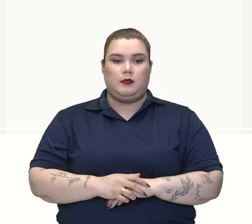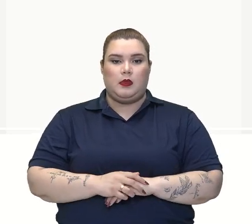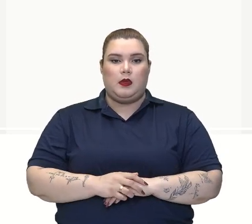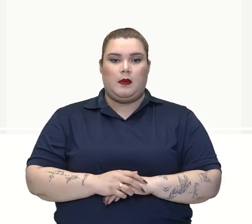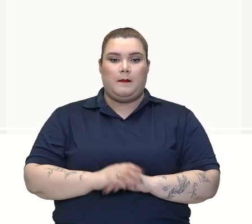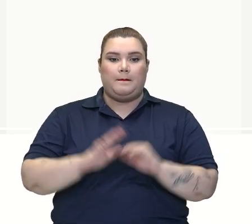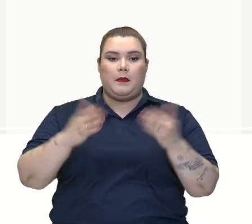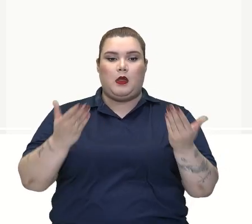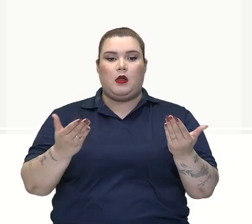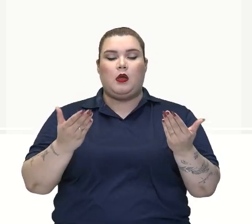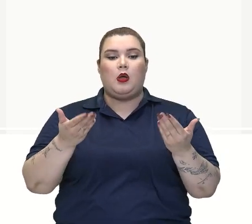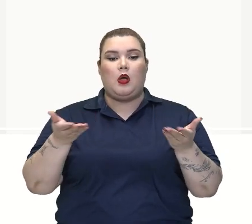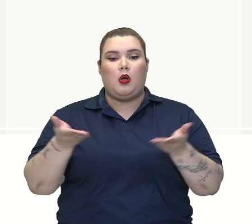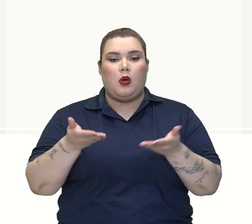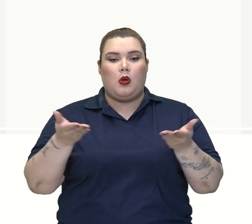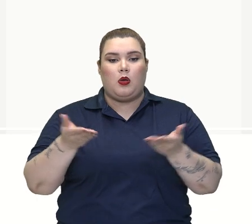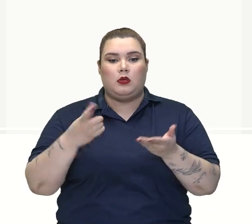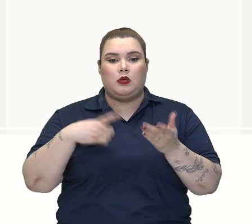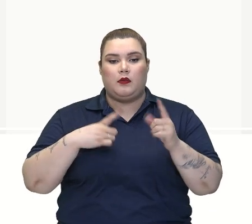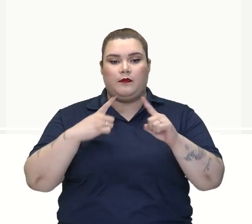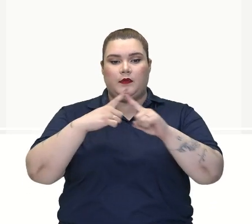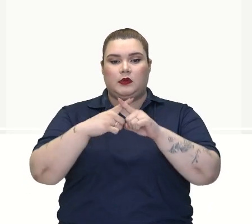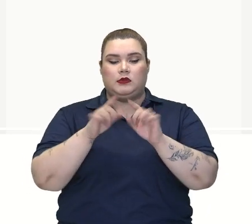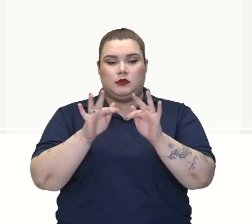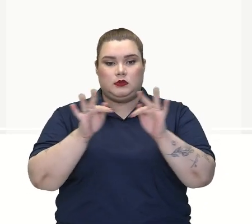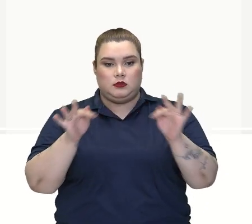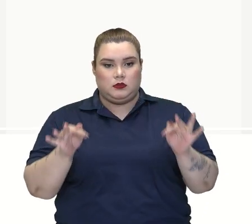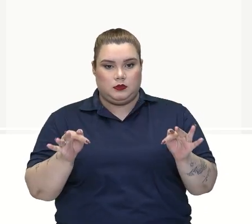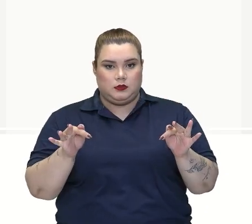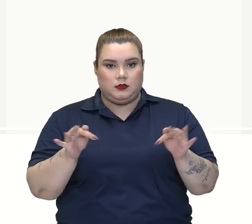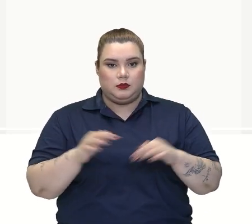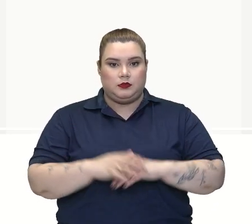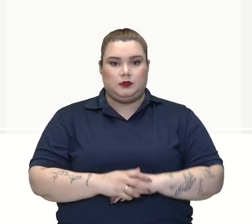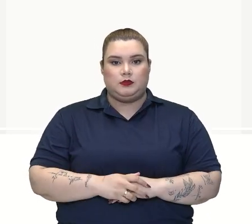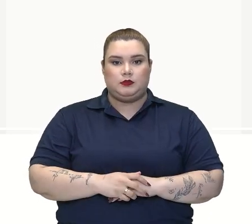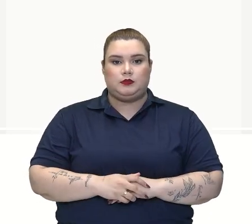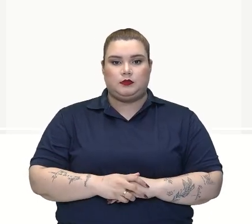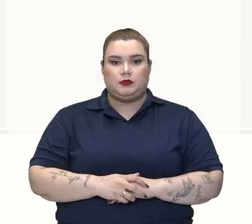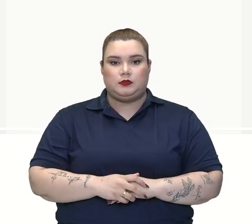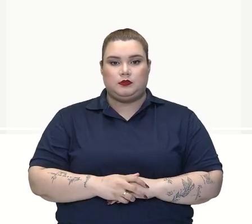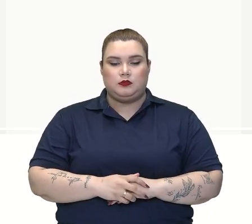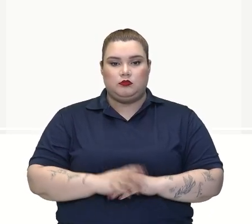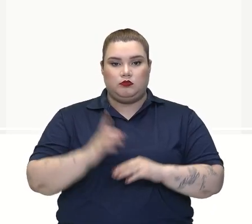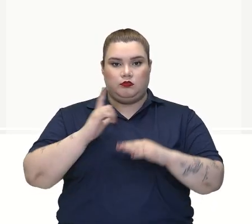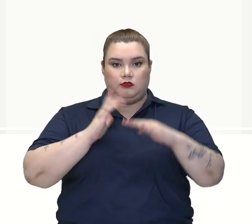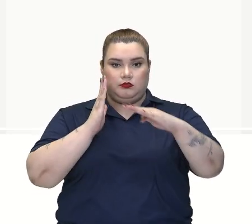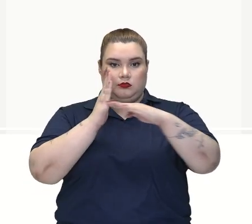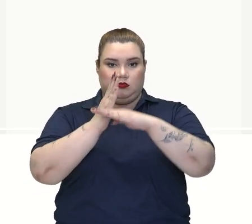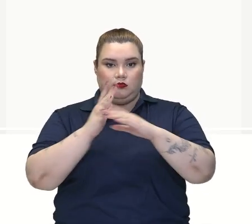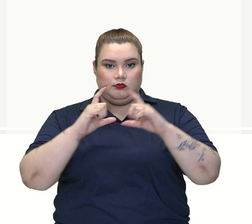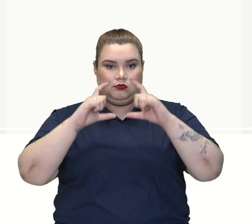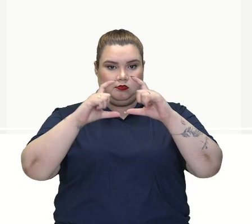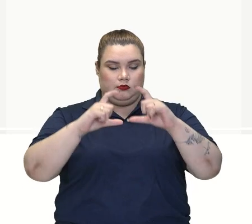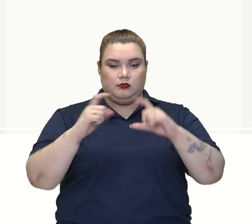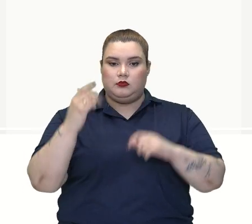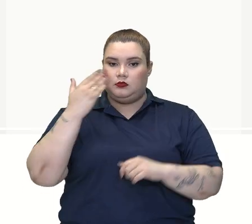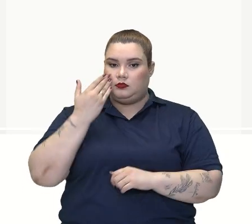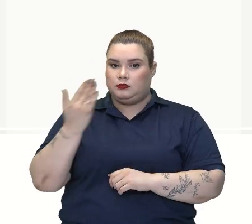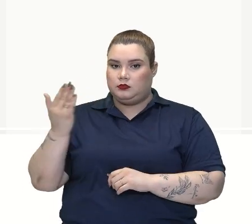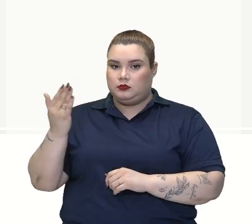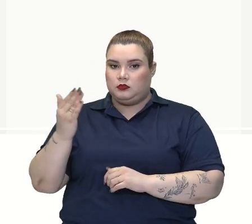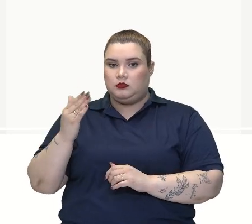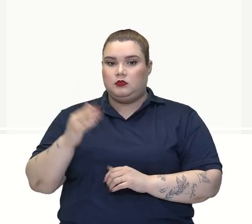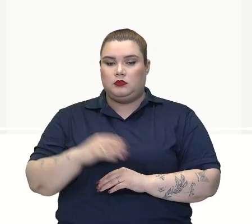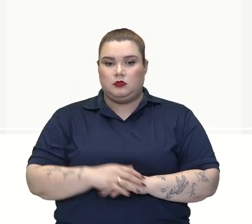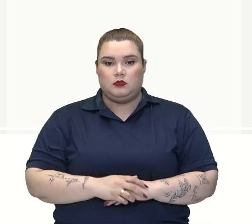uma explicação bem simples, tá? Mais uma vez, vou colocar aqui a nossa elipse, tá bom? No centro